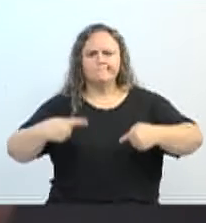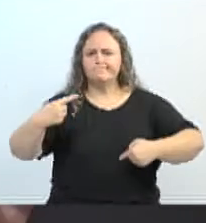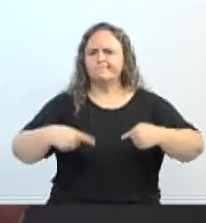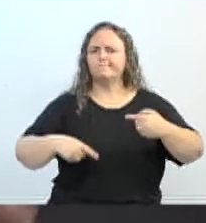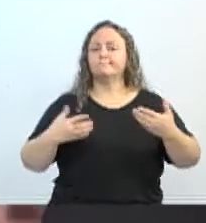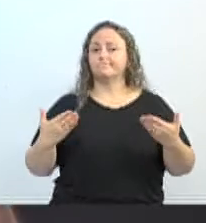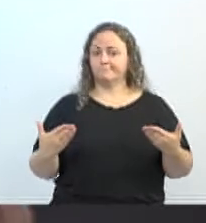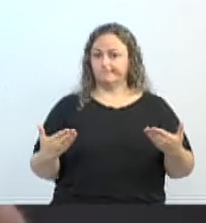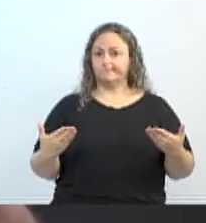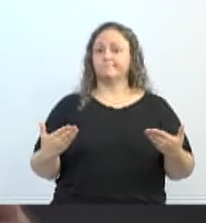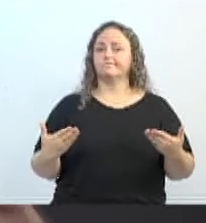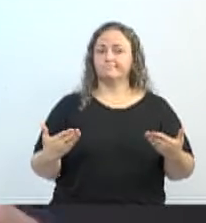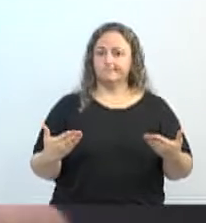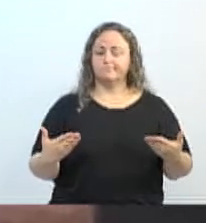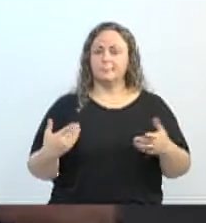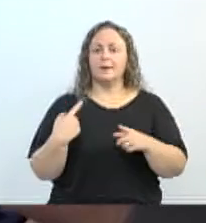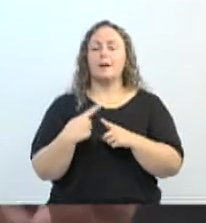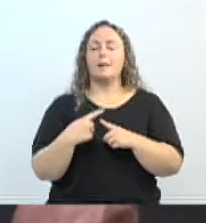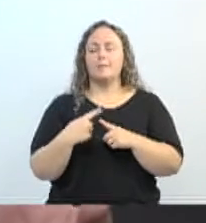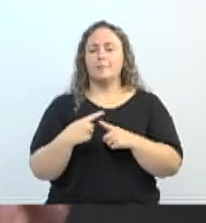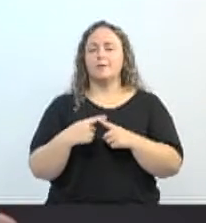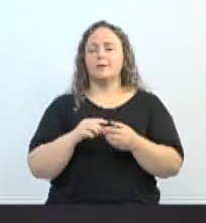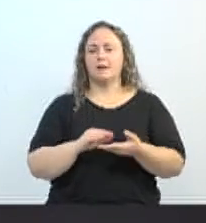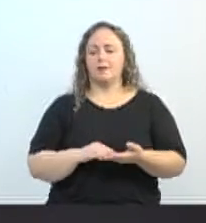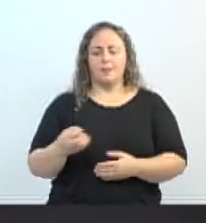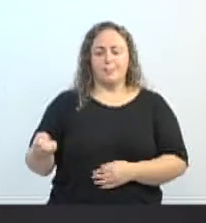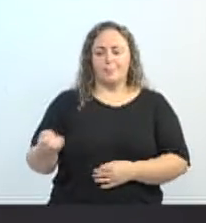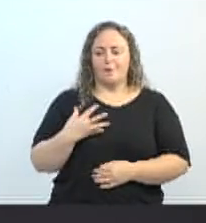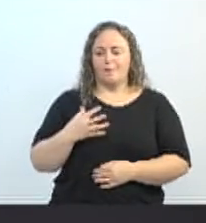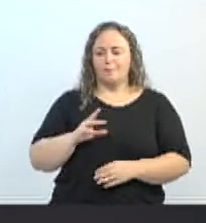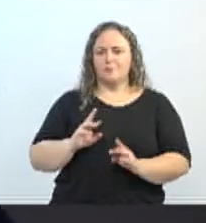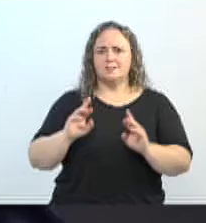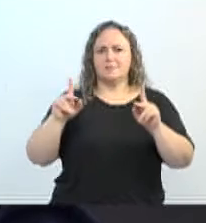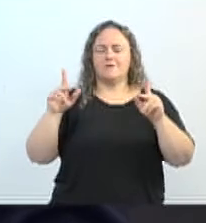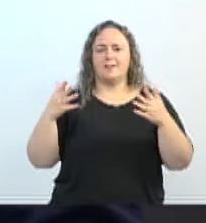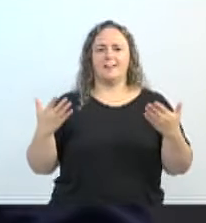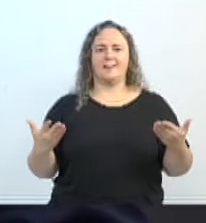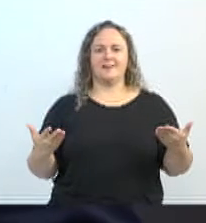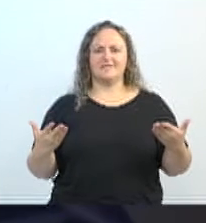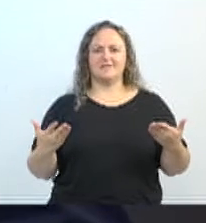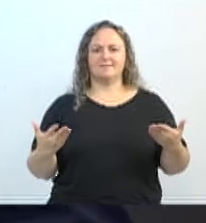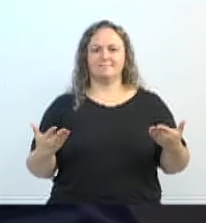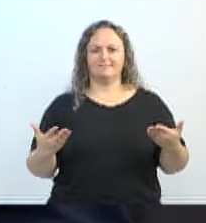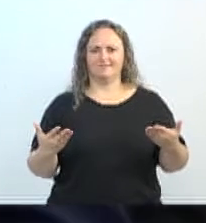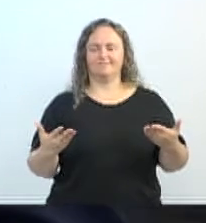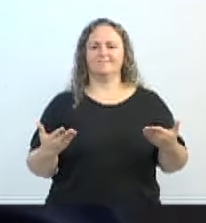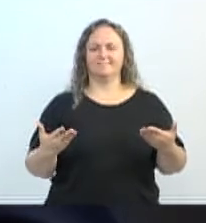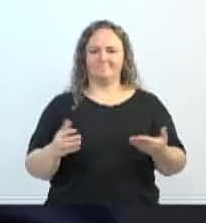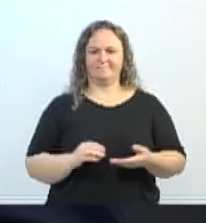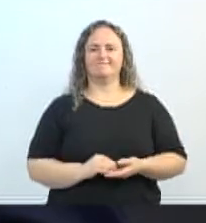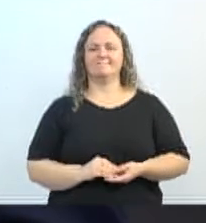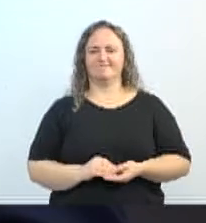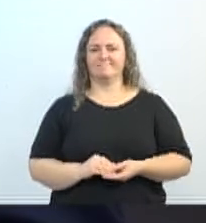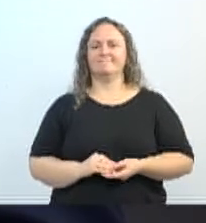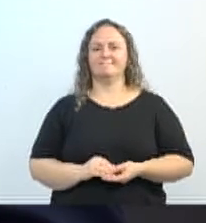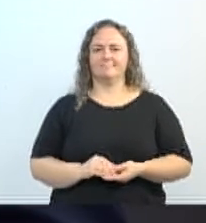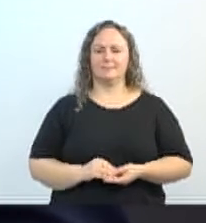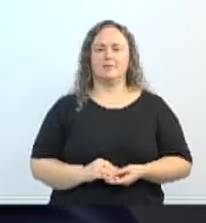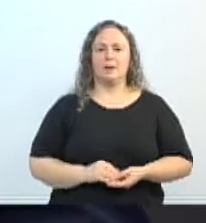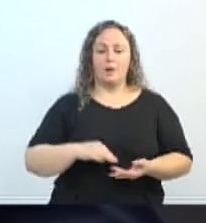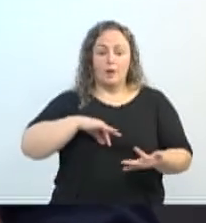até porque nós estamos tratando de algo novo, algo que atingiu a